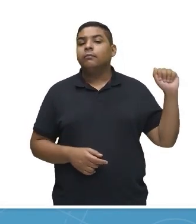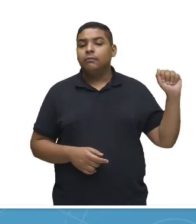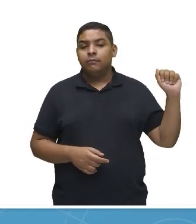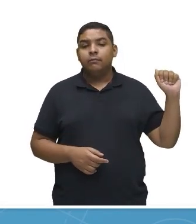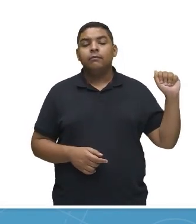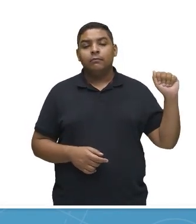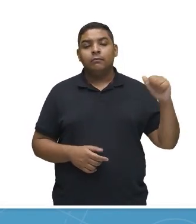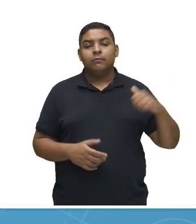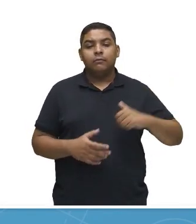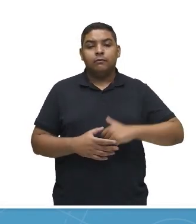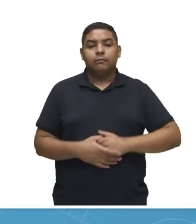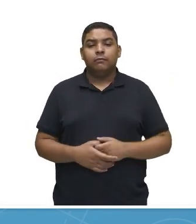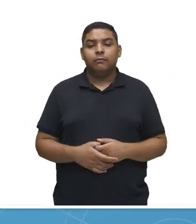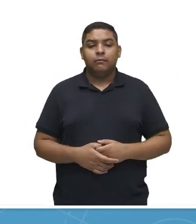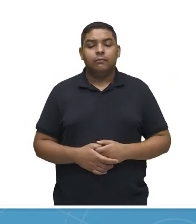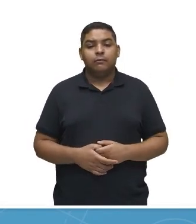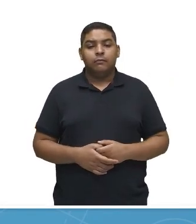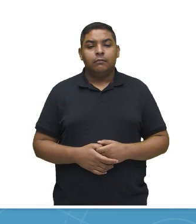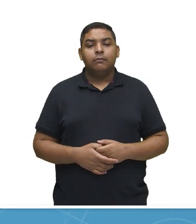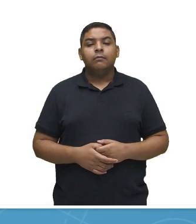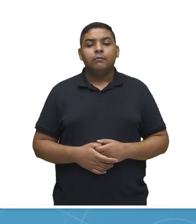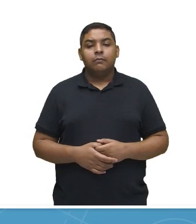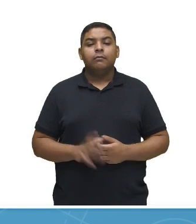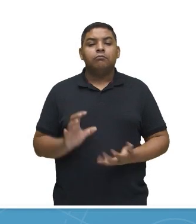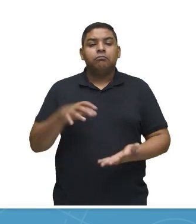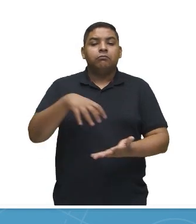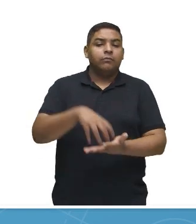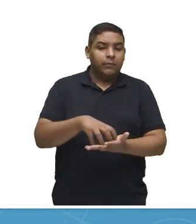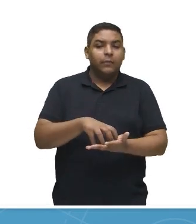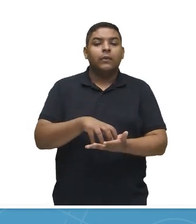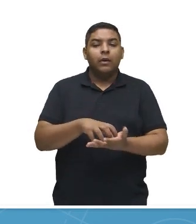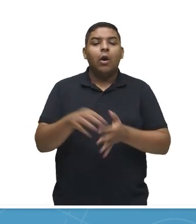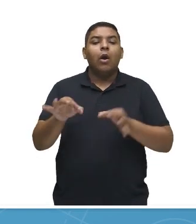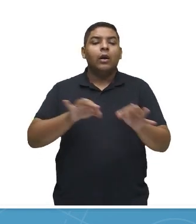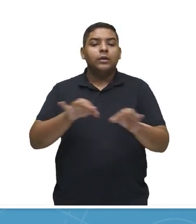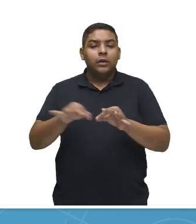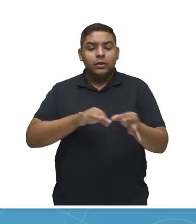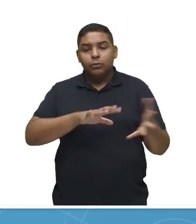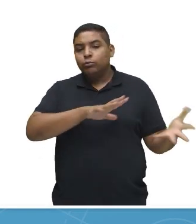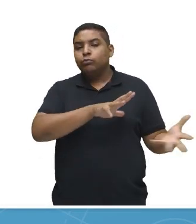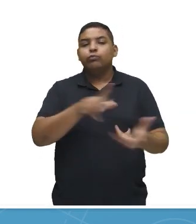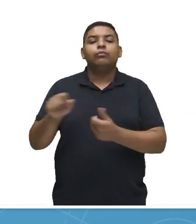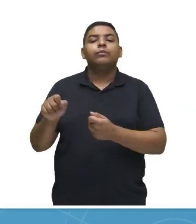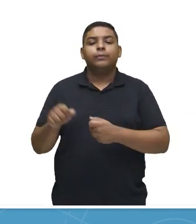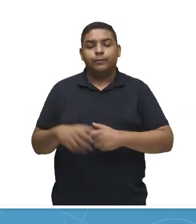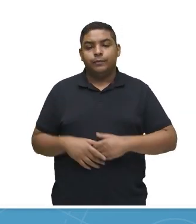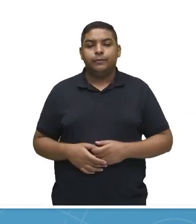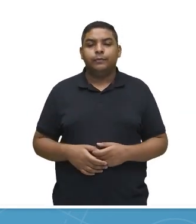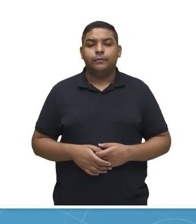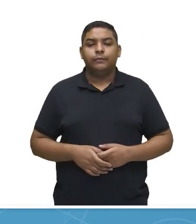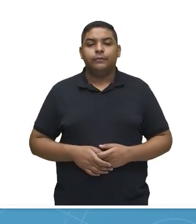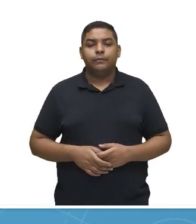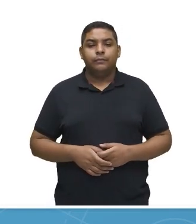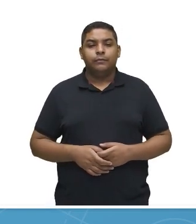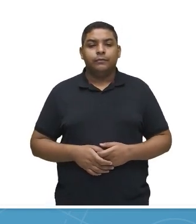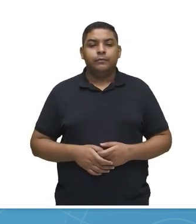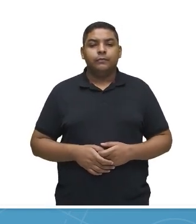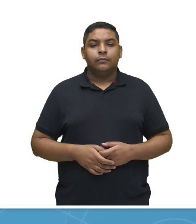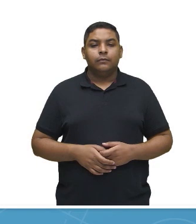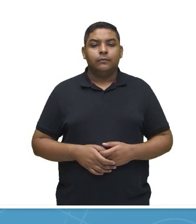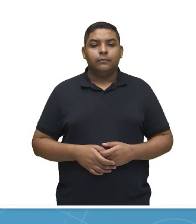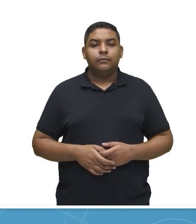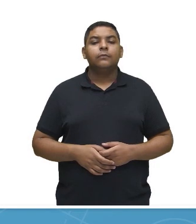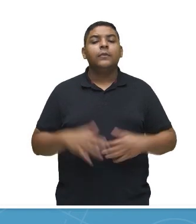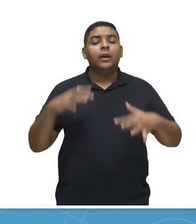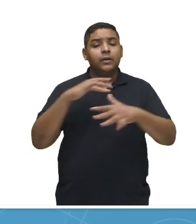tá? A concentração das sedes e organizações internacionais. Vamos ao comentário dela? O comentário dela diz o